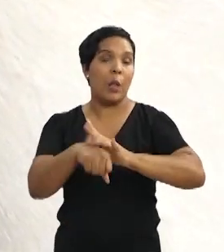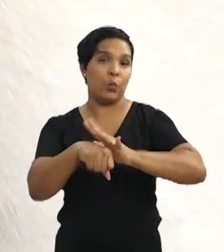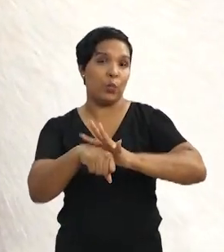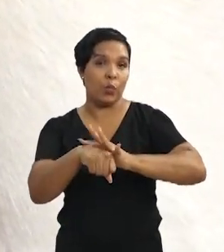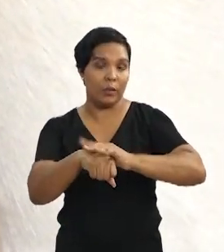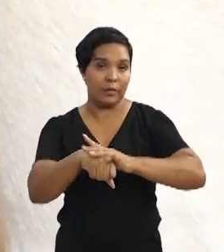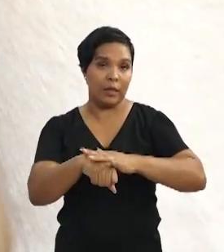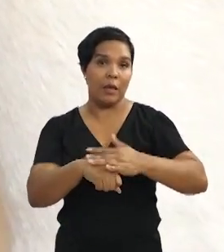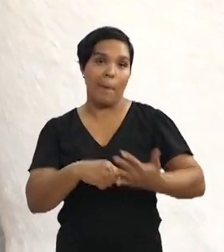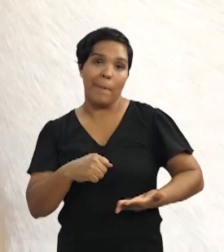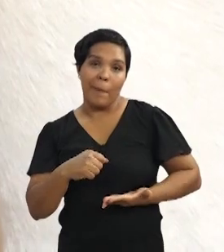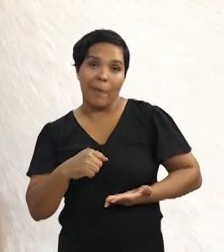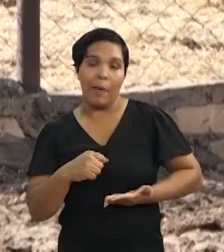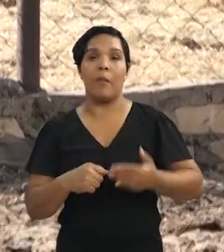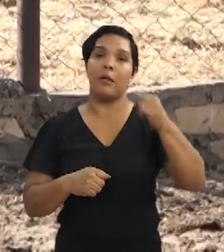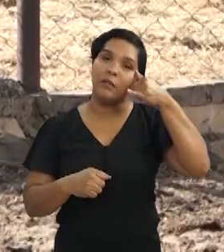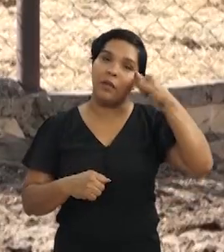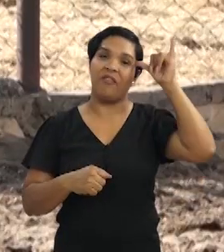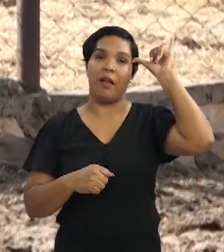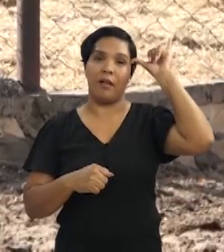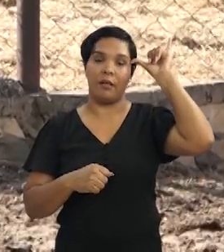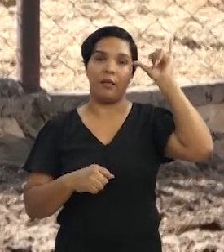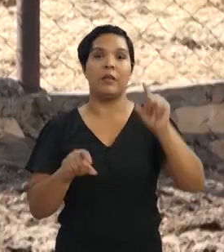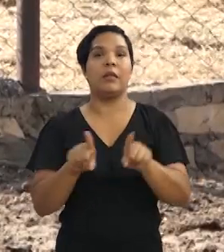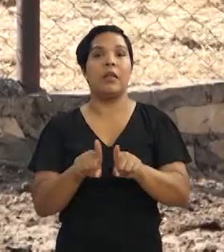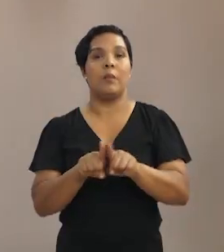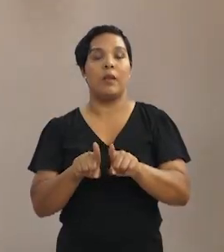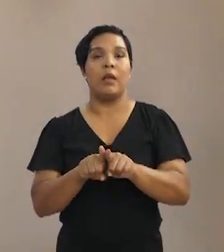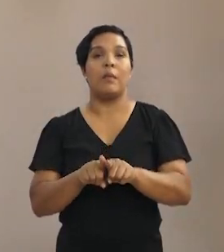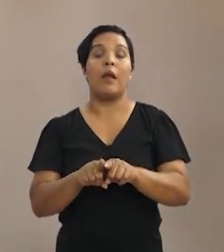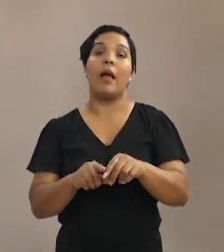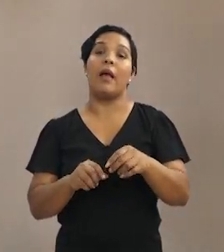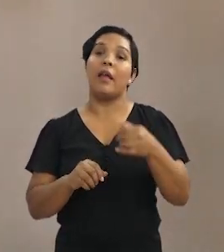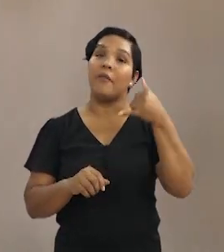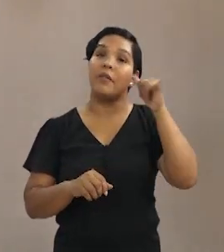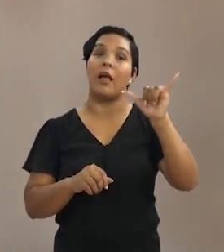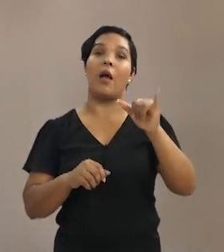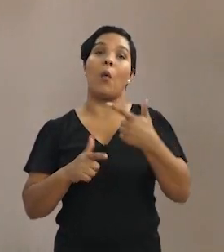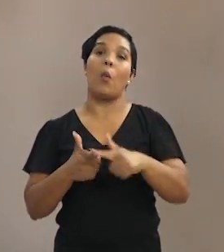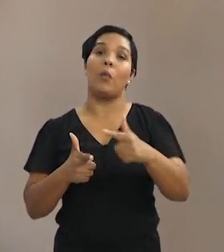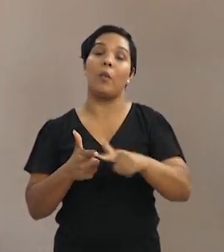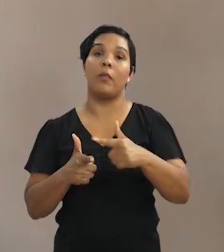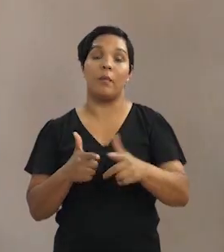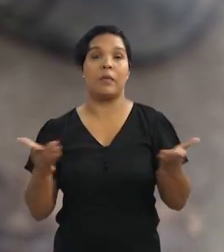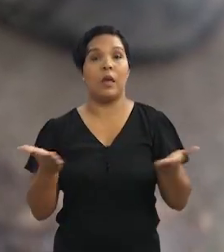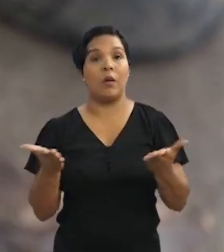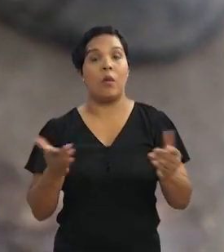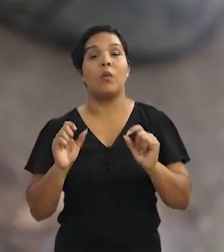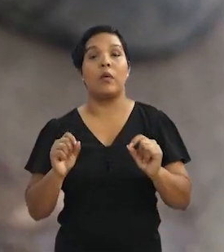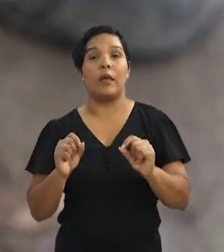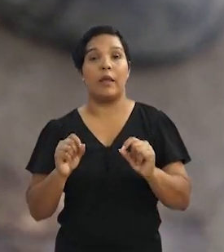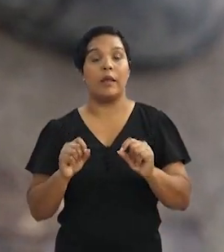inflamação na parte mamária dos bichos. Nas fazendas, é comum o uso do iodo para prevenir o problema, mas os pesquisadores